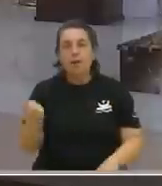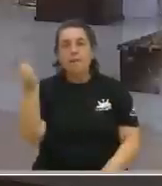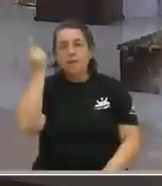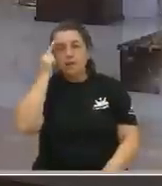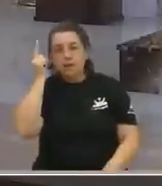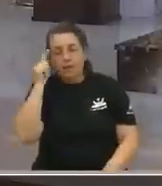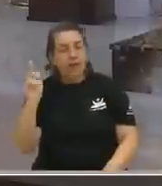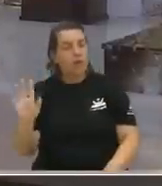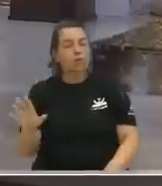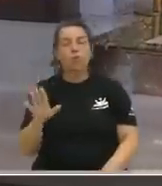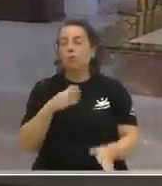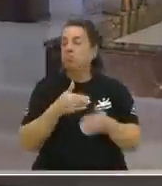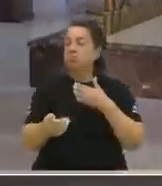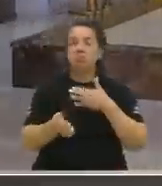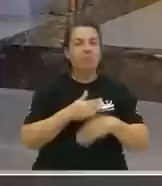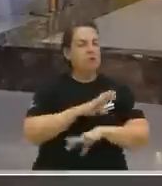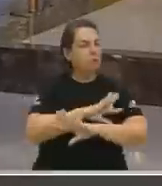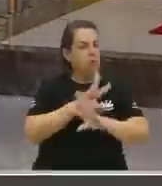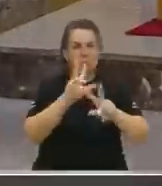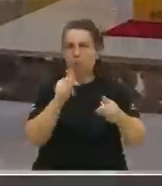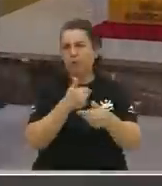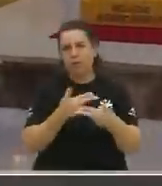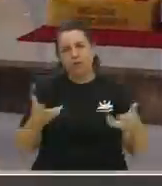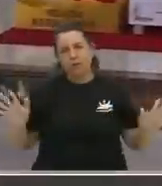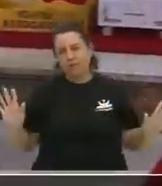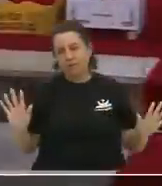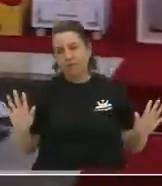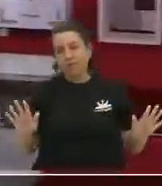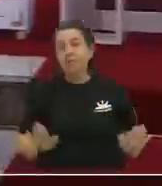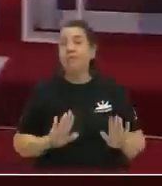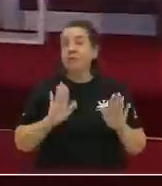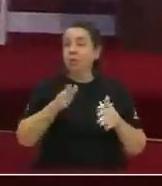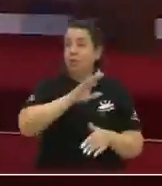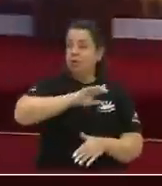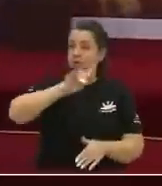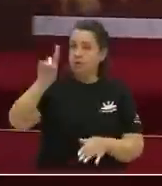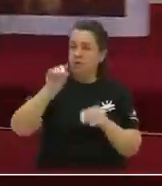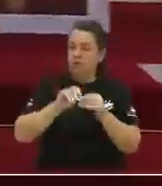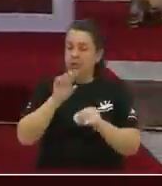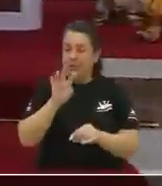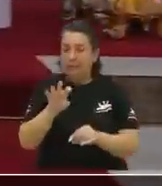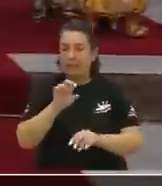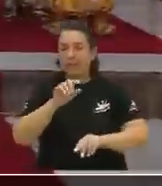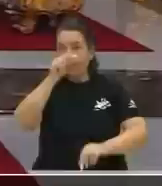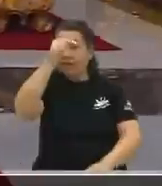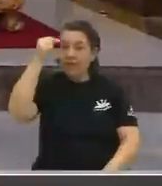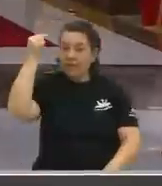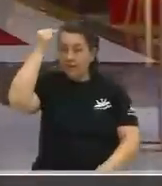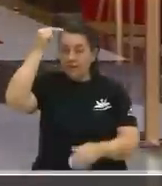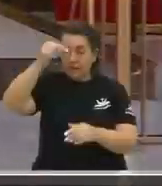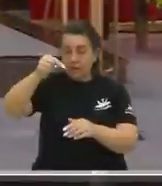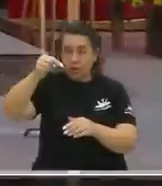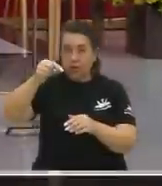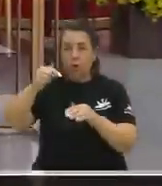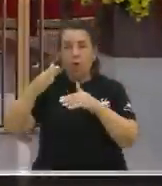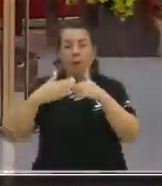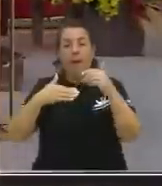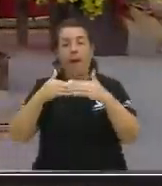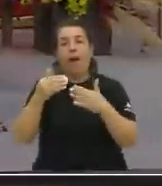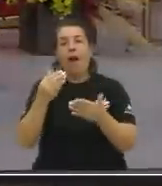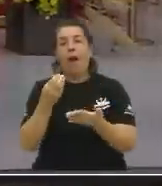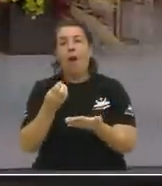Então, quando Ele assim o fez, Ele santificou a obra